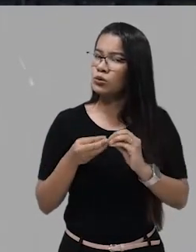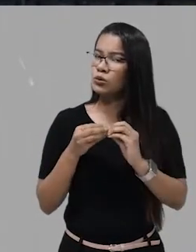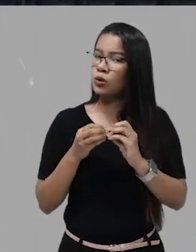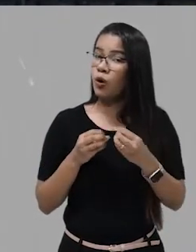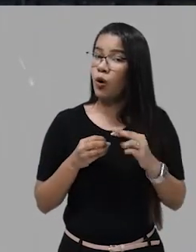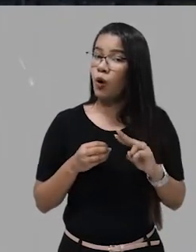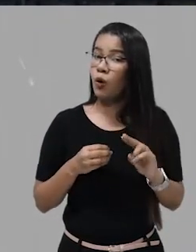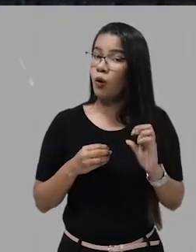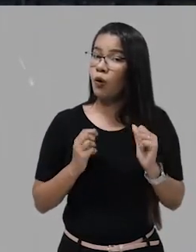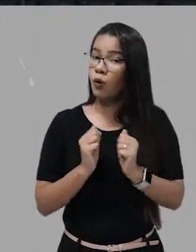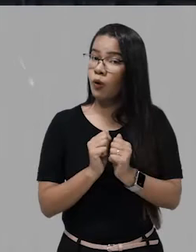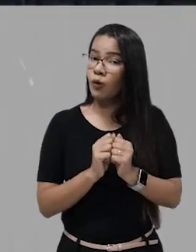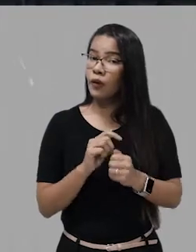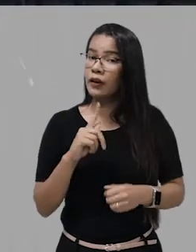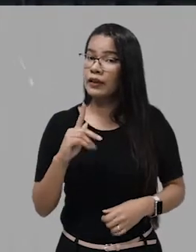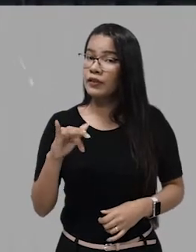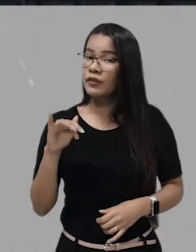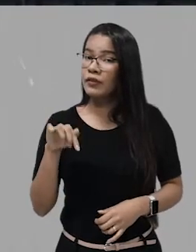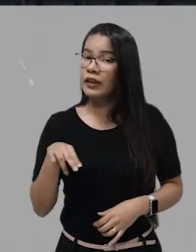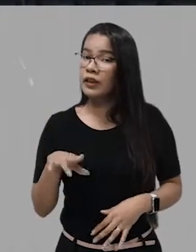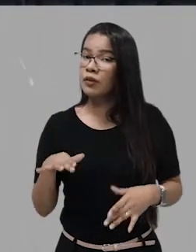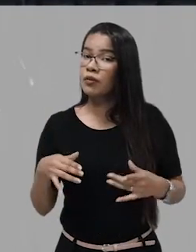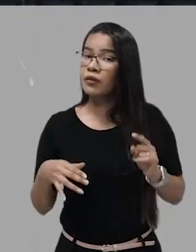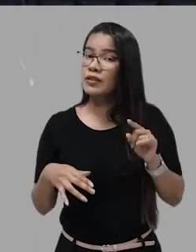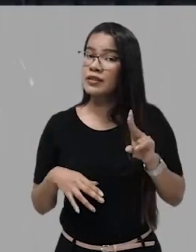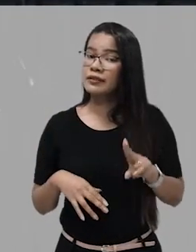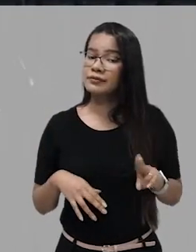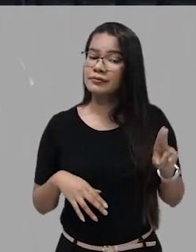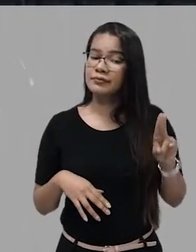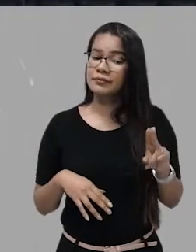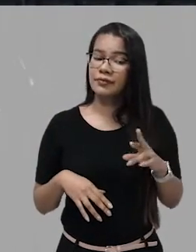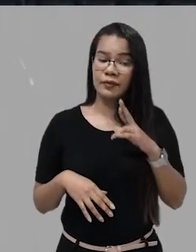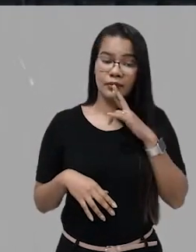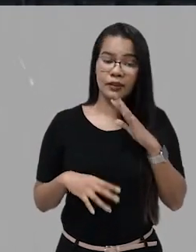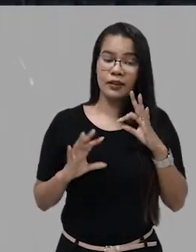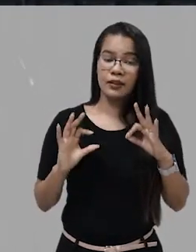ou com hífen? Qual vocês utilizam? Vamos ver?